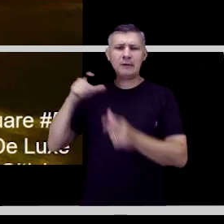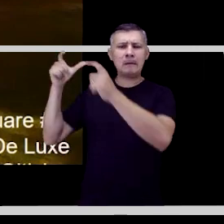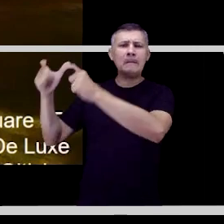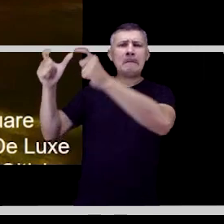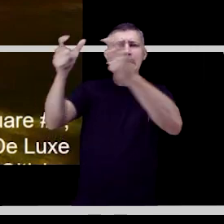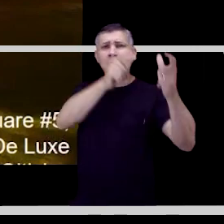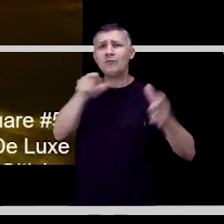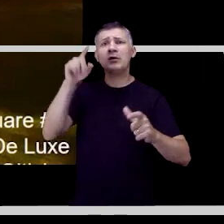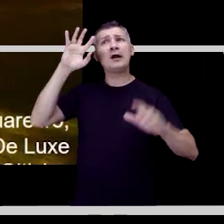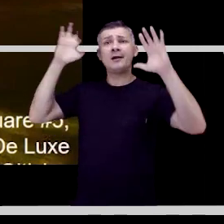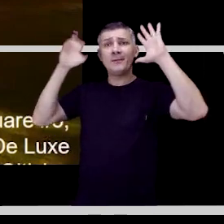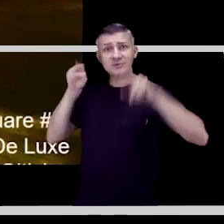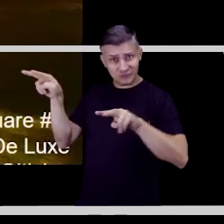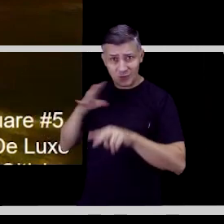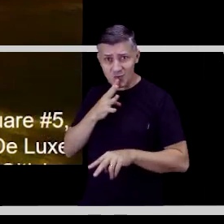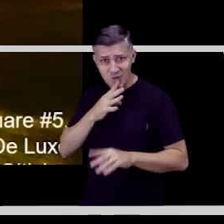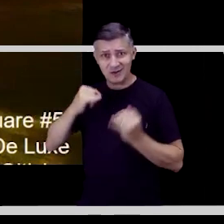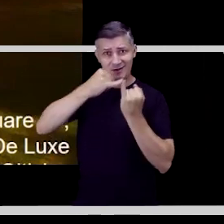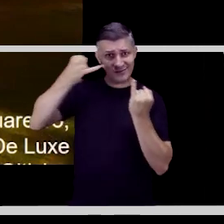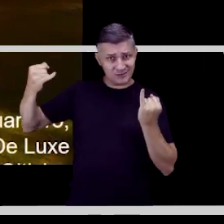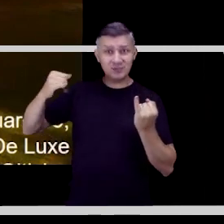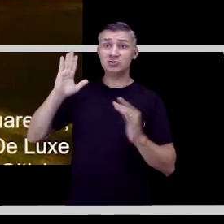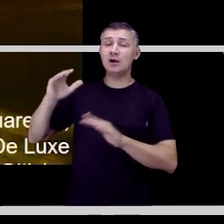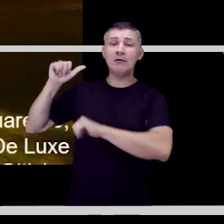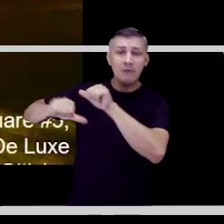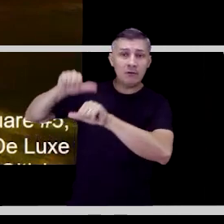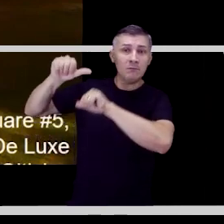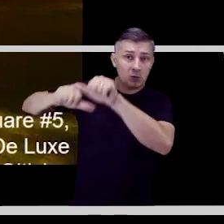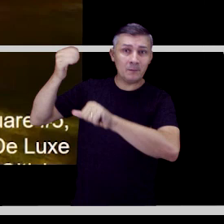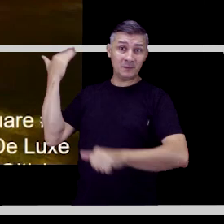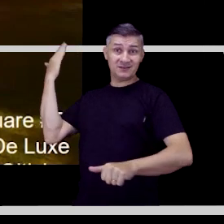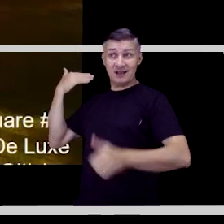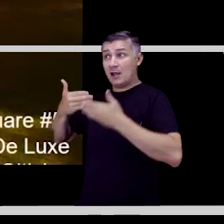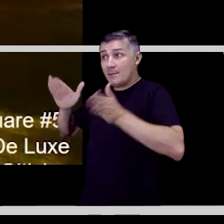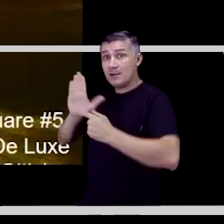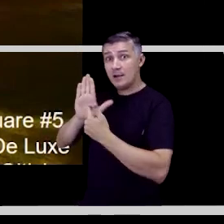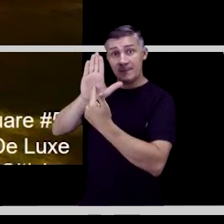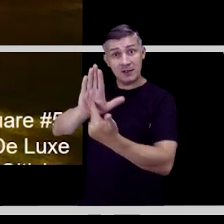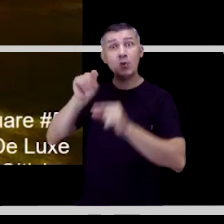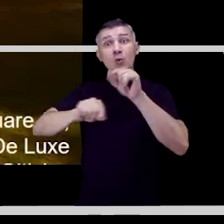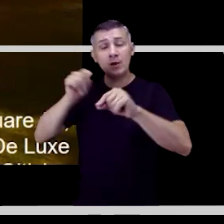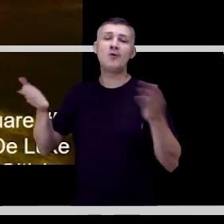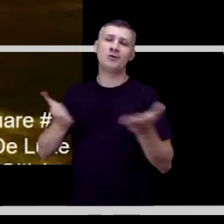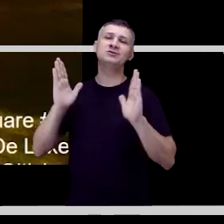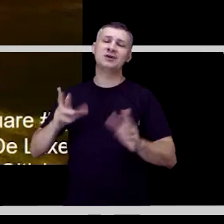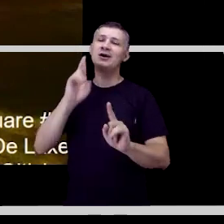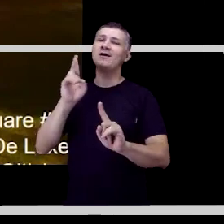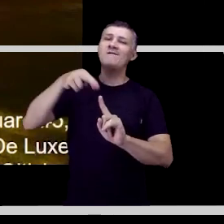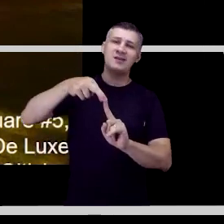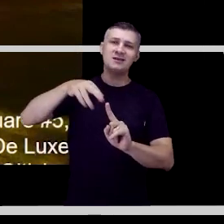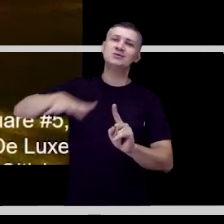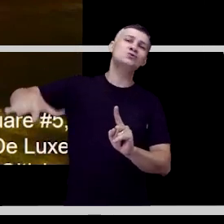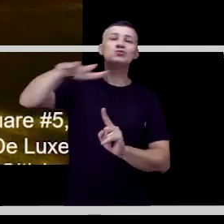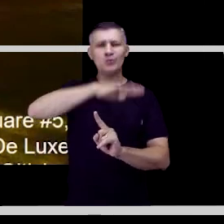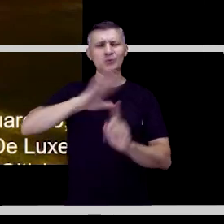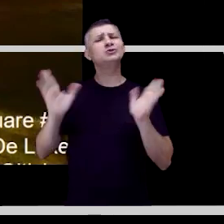a maioria de vocês imagino já deve ter ouvido falar, já mudou muito o contexto do passado, quando a gente tinha que apresentar o que era isso, mas hoje é uma